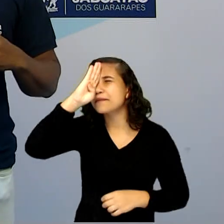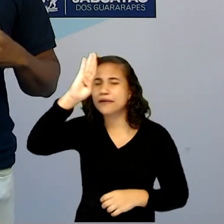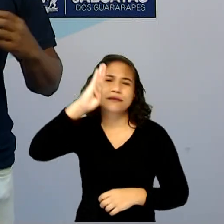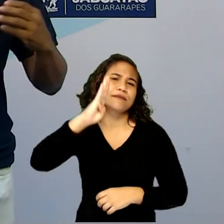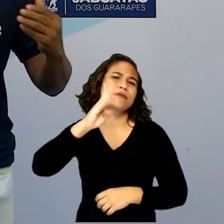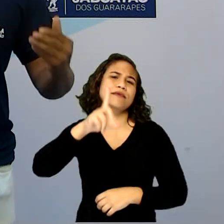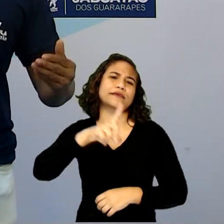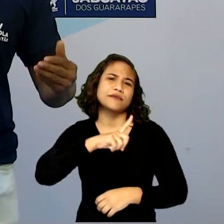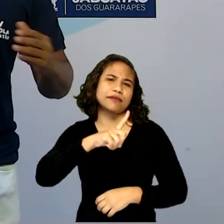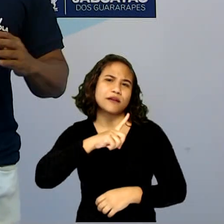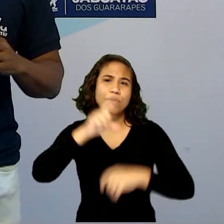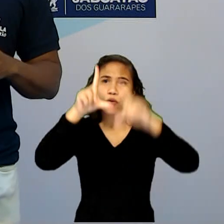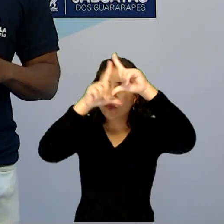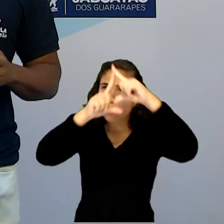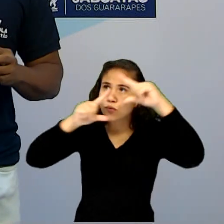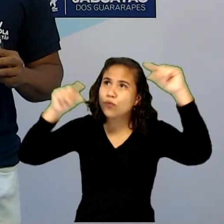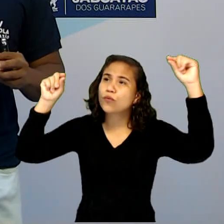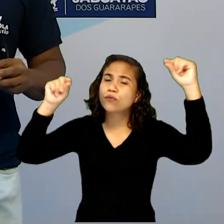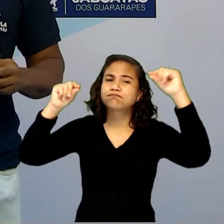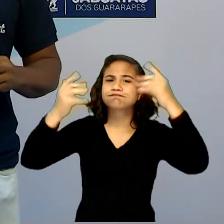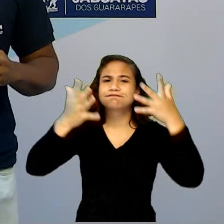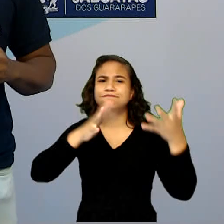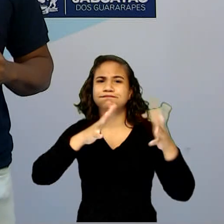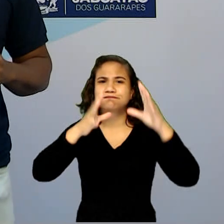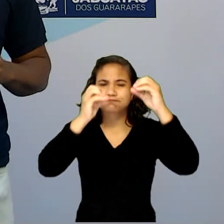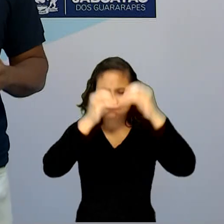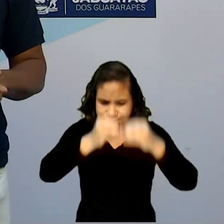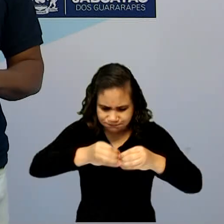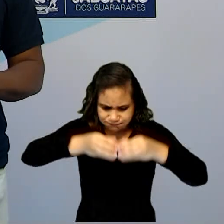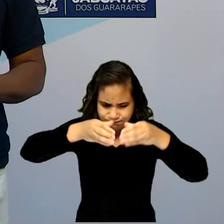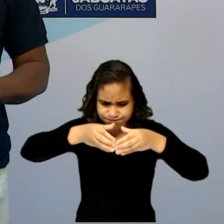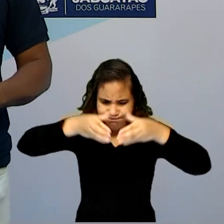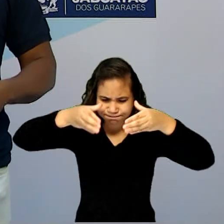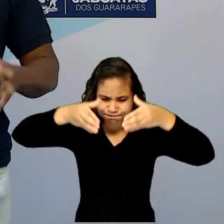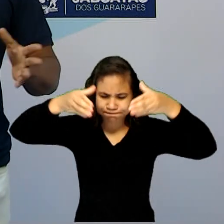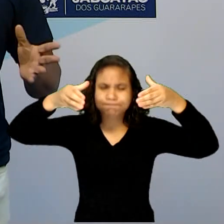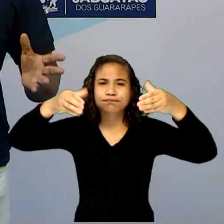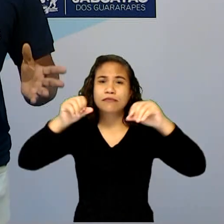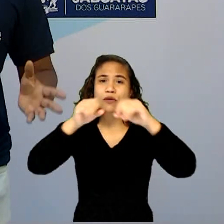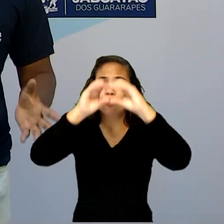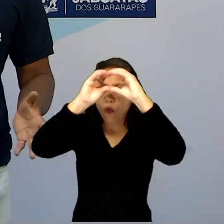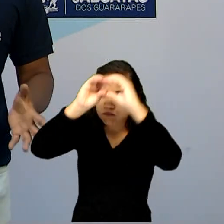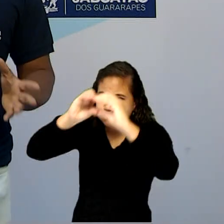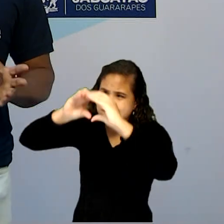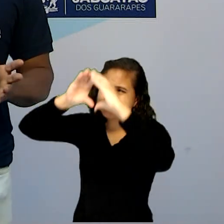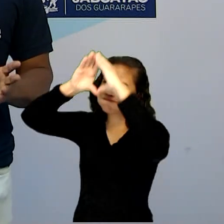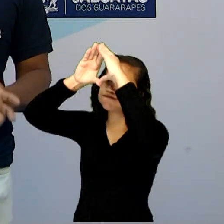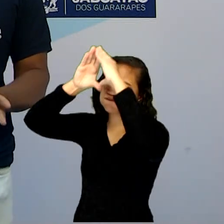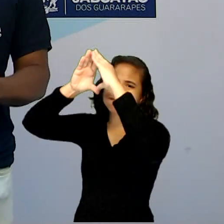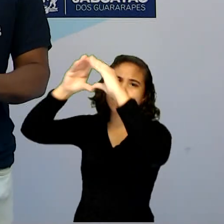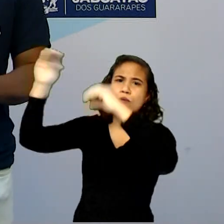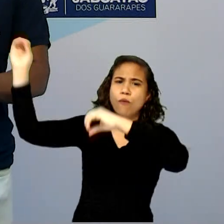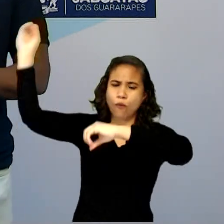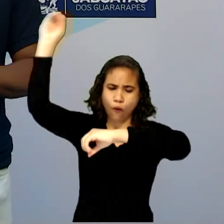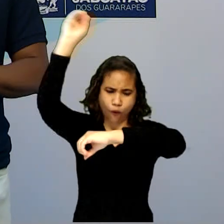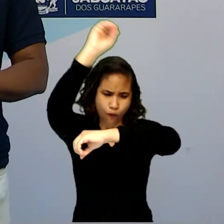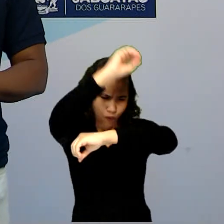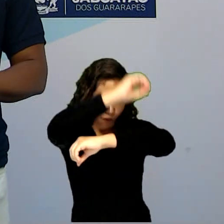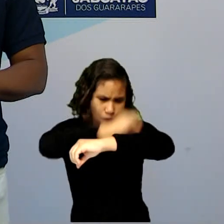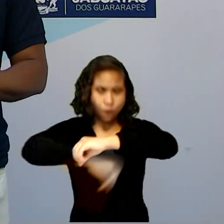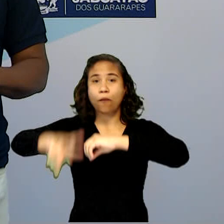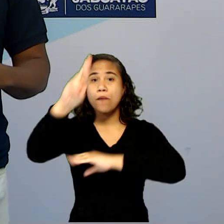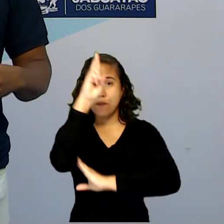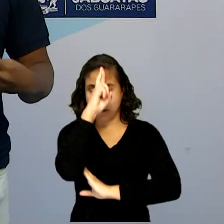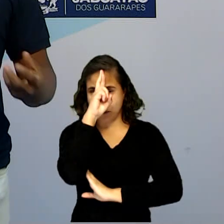principalmente quando a Lua está na fase crescente, ou seja, nasce ao meio-dia e se põe à